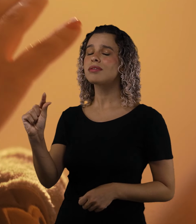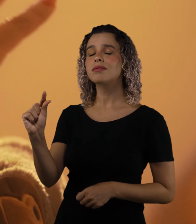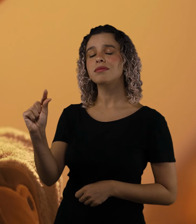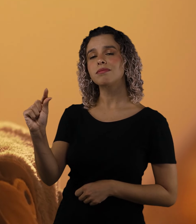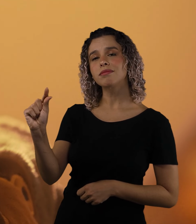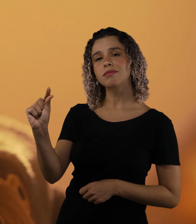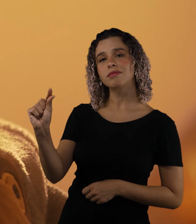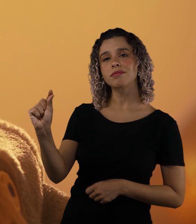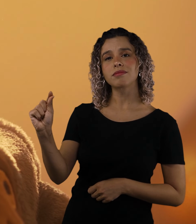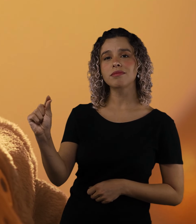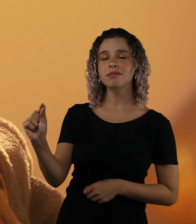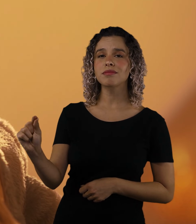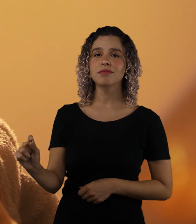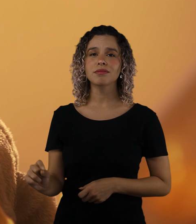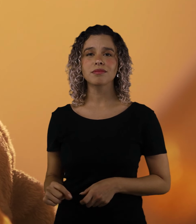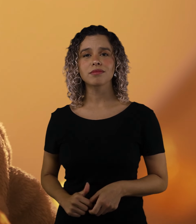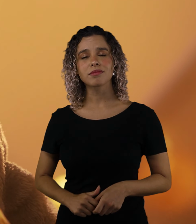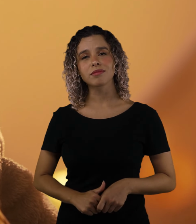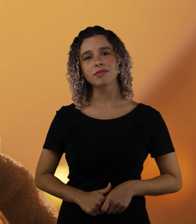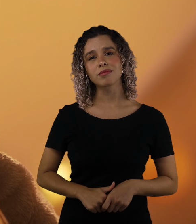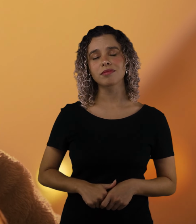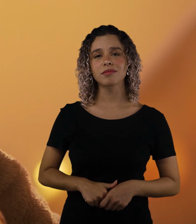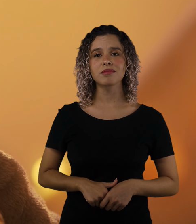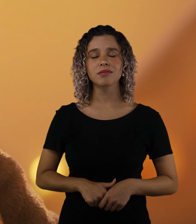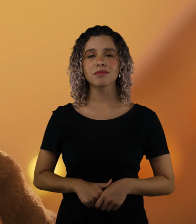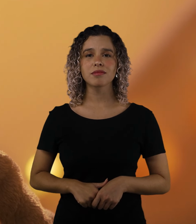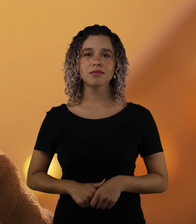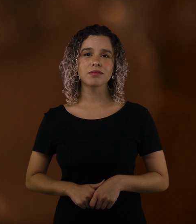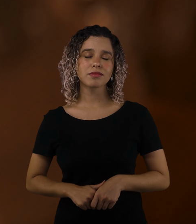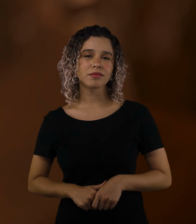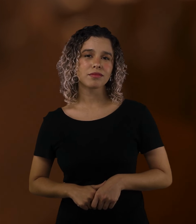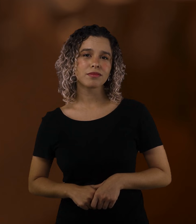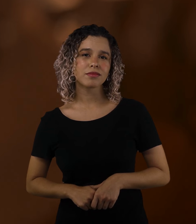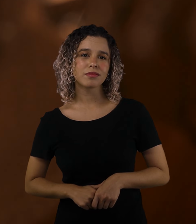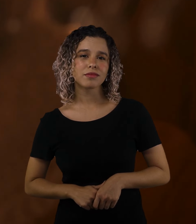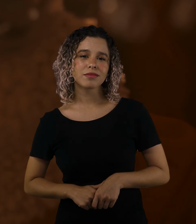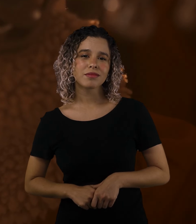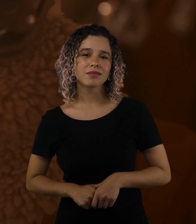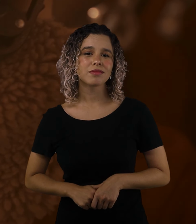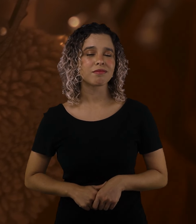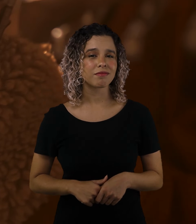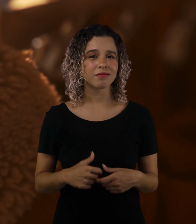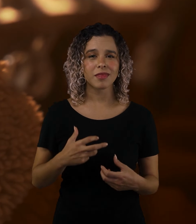Ana faz carinho nos cabelos do Tim. Uma luz quente os ilumina. Toca o violão.